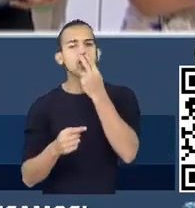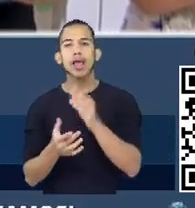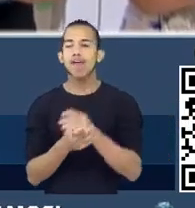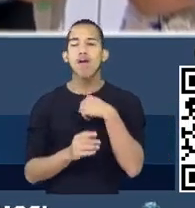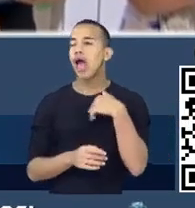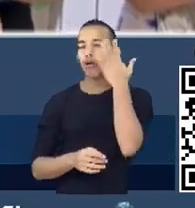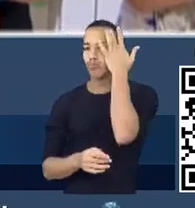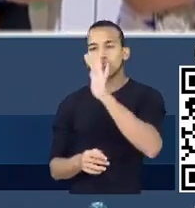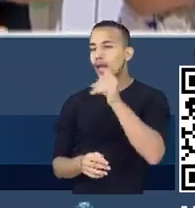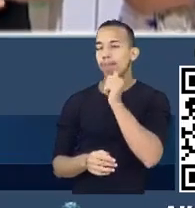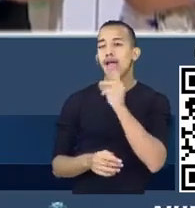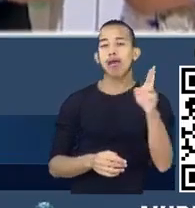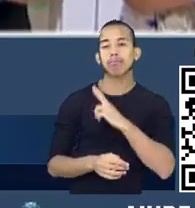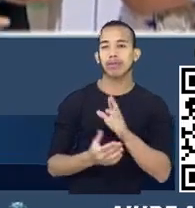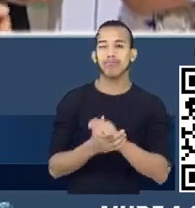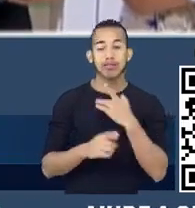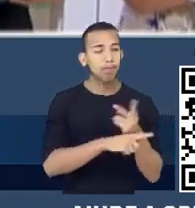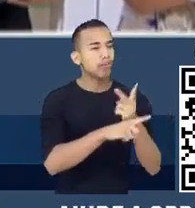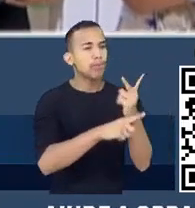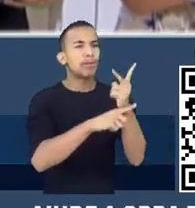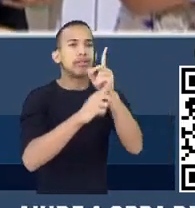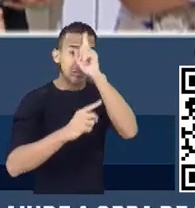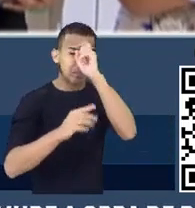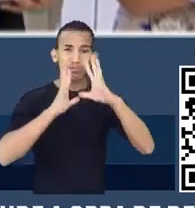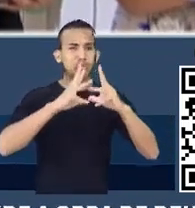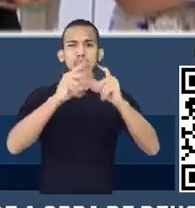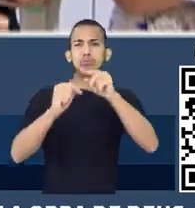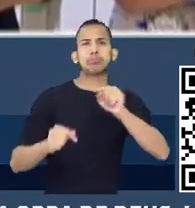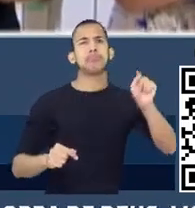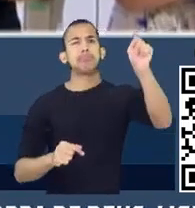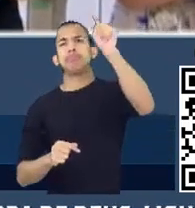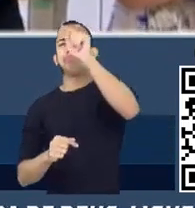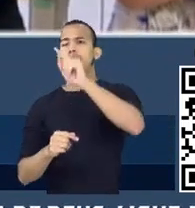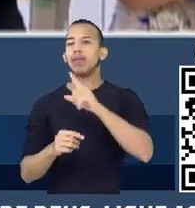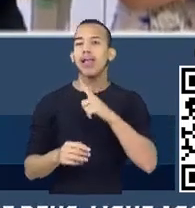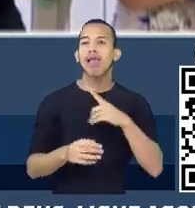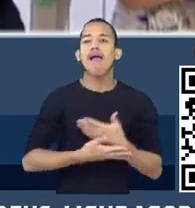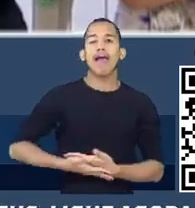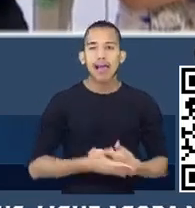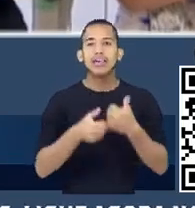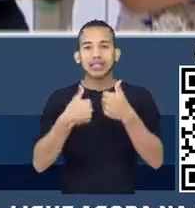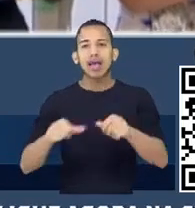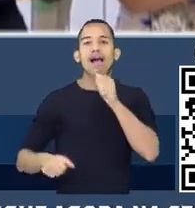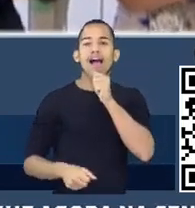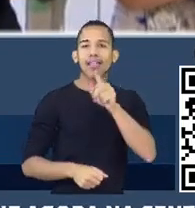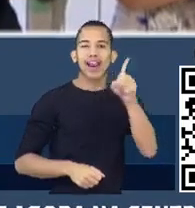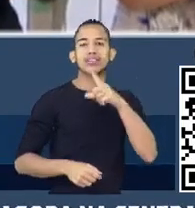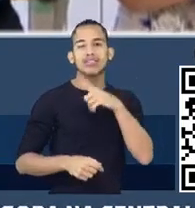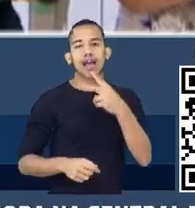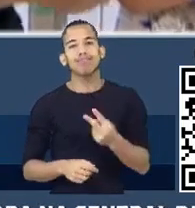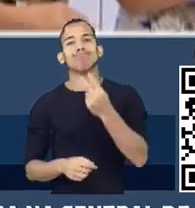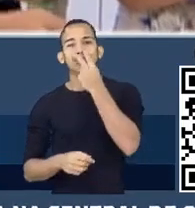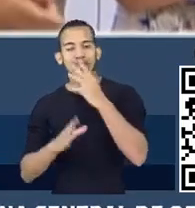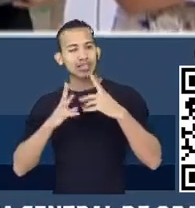sei. Aí eu fui atrás, procurei no hospital todinho onde era. Quando eu cheguei lá, a criança estava aí na incubadeira, cheia